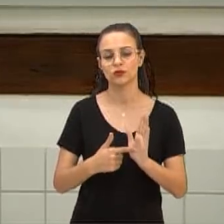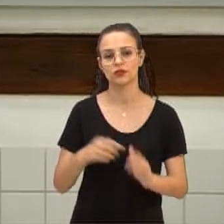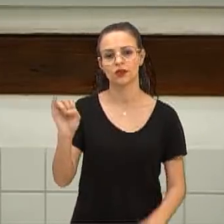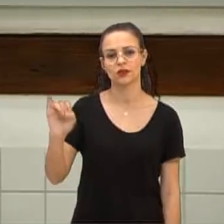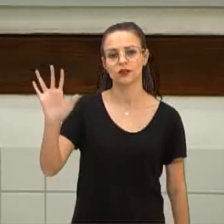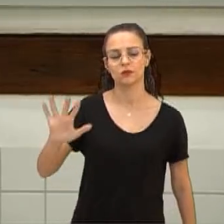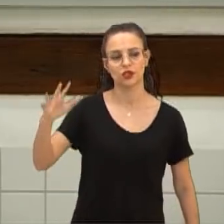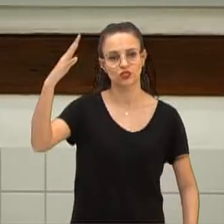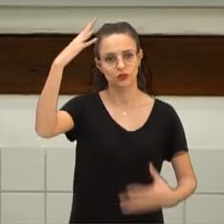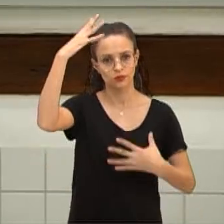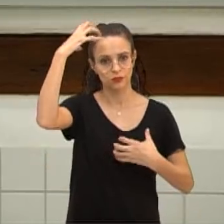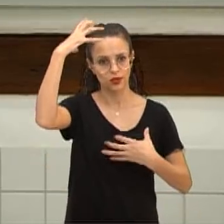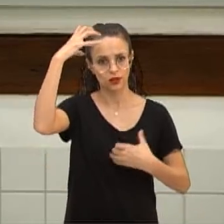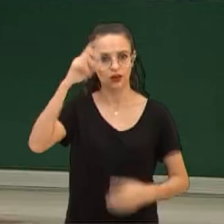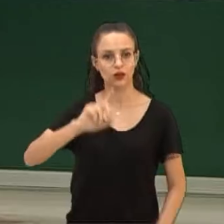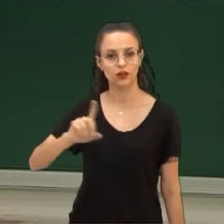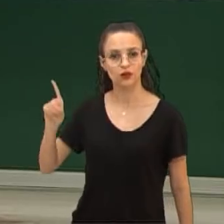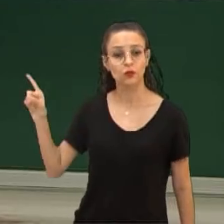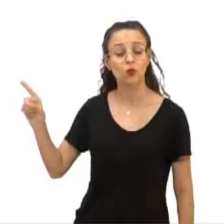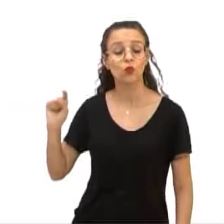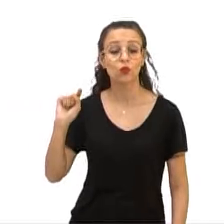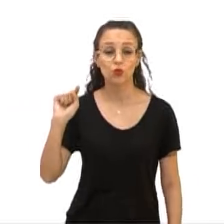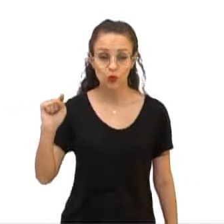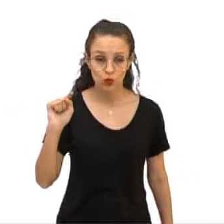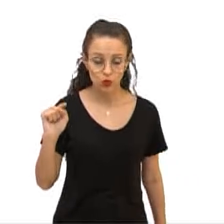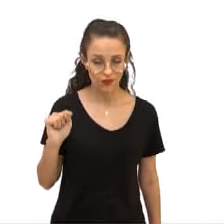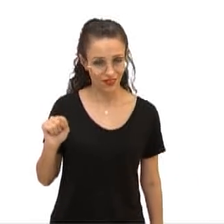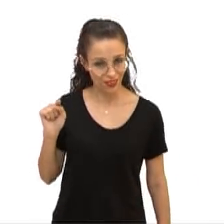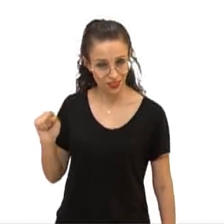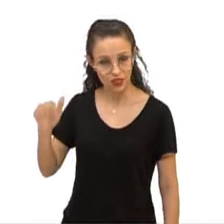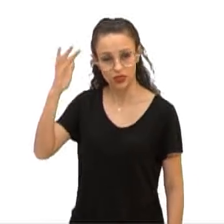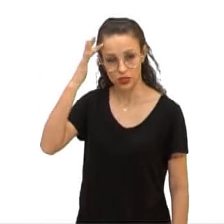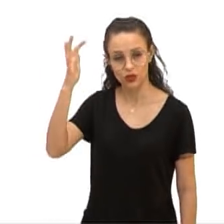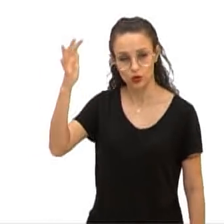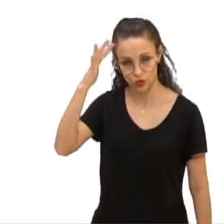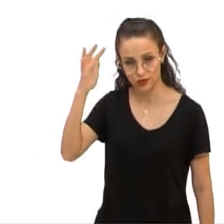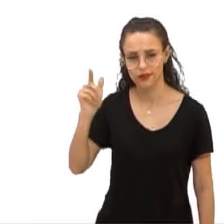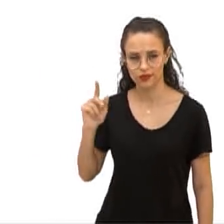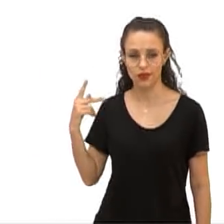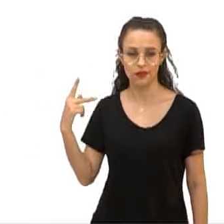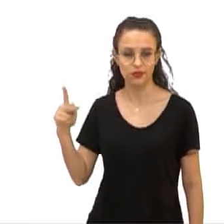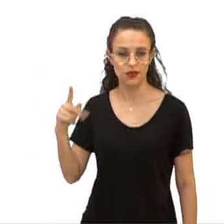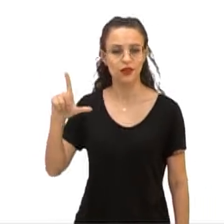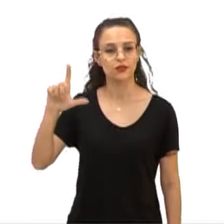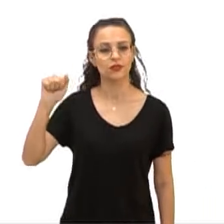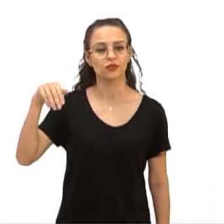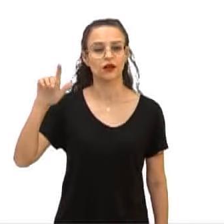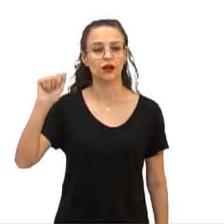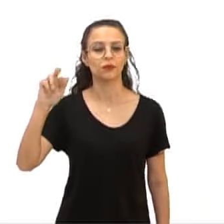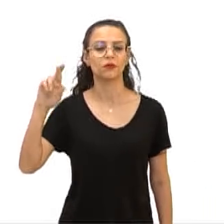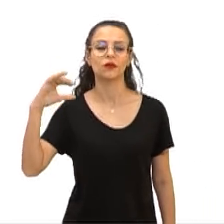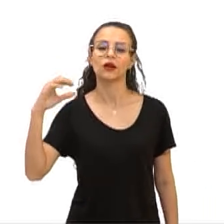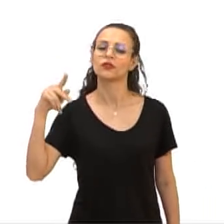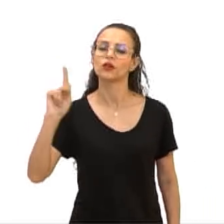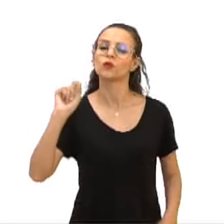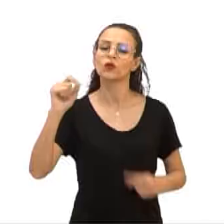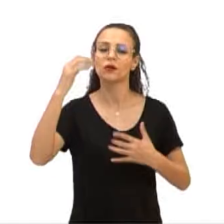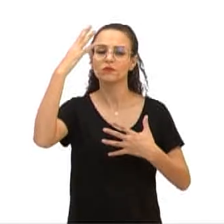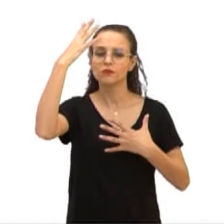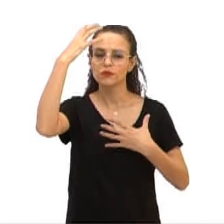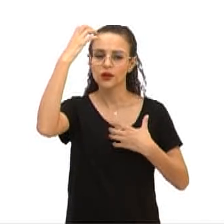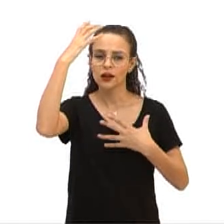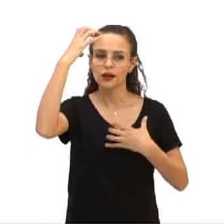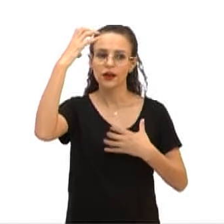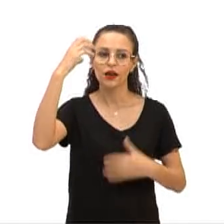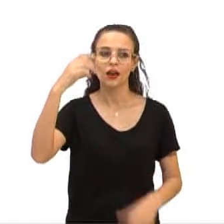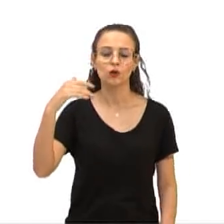o macaco-aranha. Segundo o lamarckismo, que é a ideia desse naturalista, o macaco-aranha ele tinha